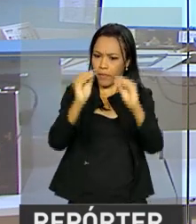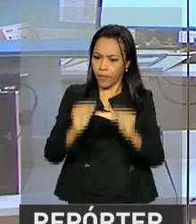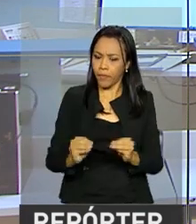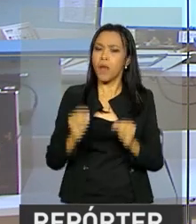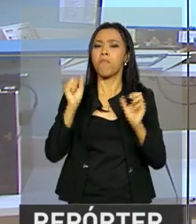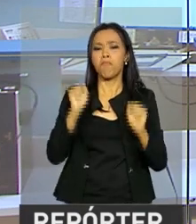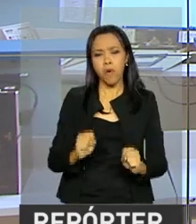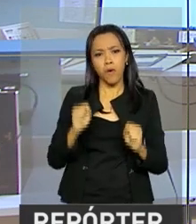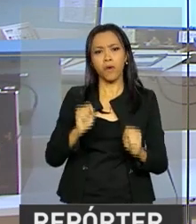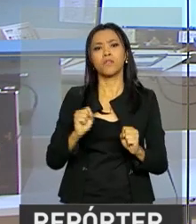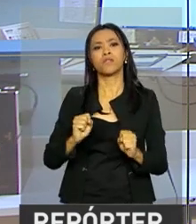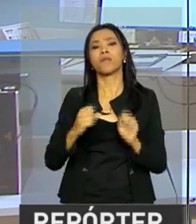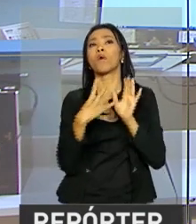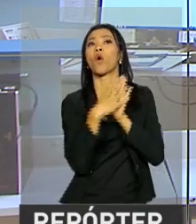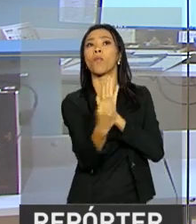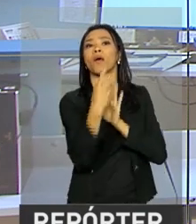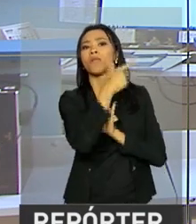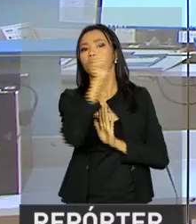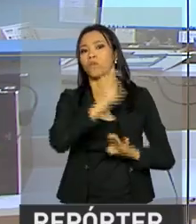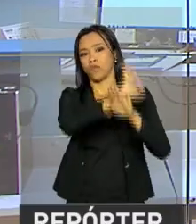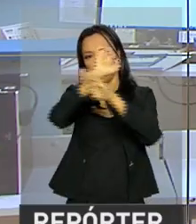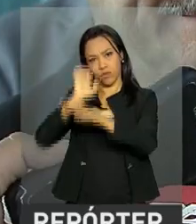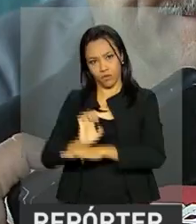ser elaborados para outros estados.